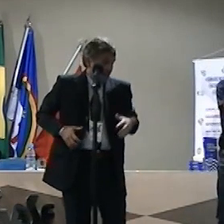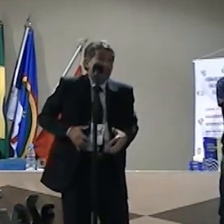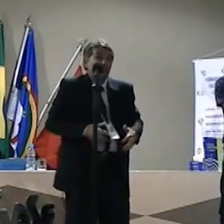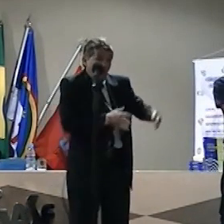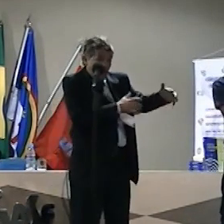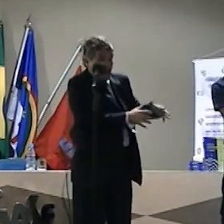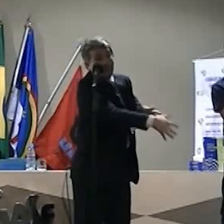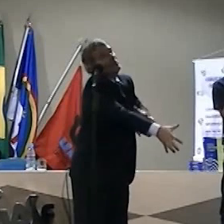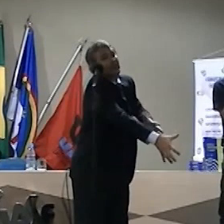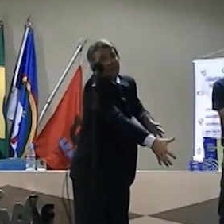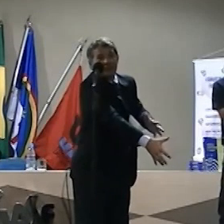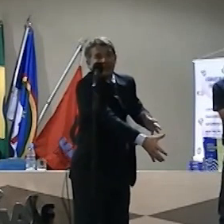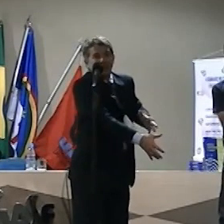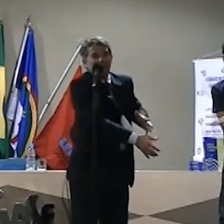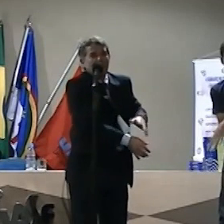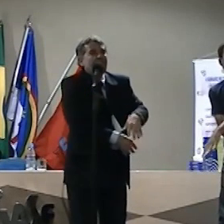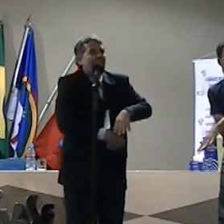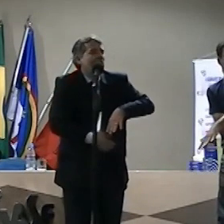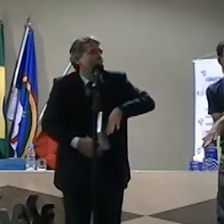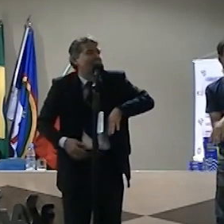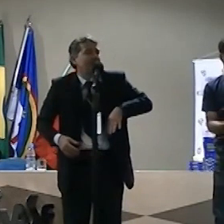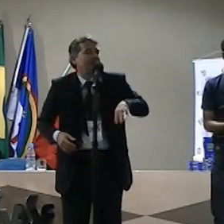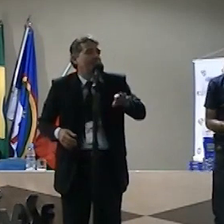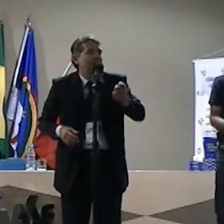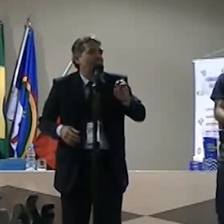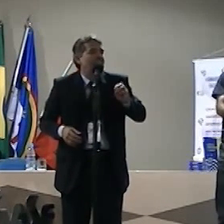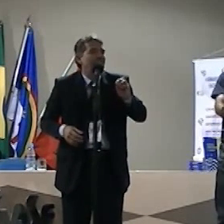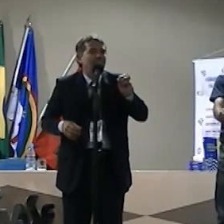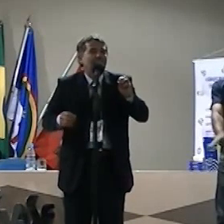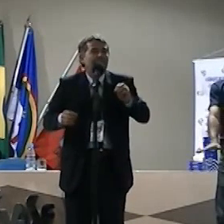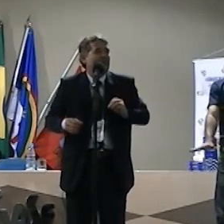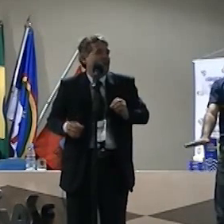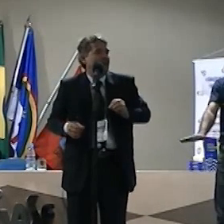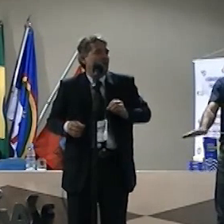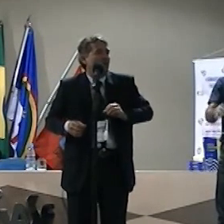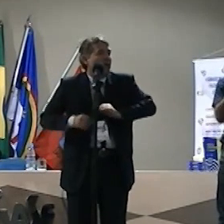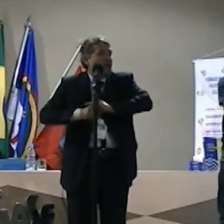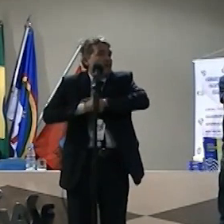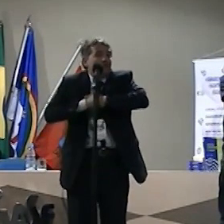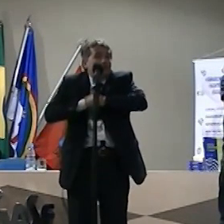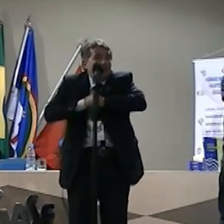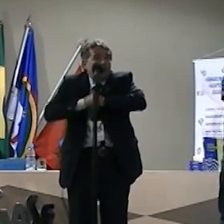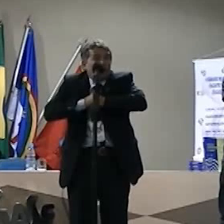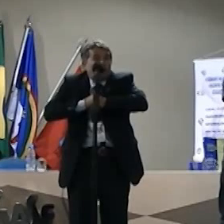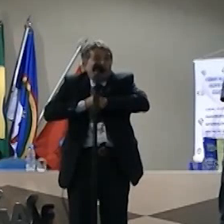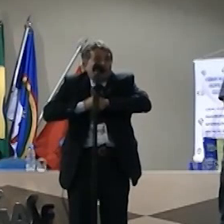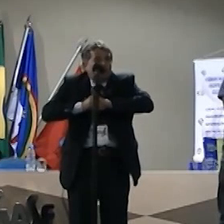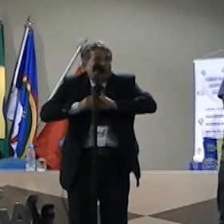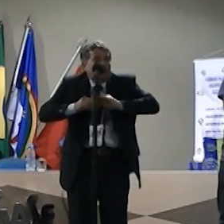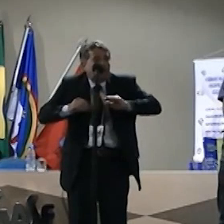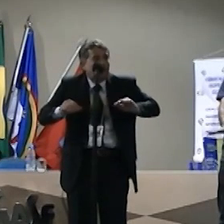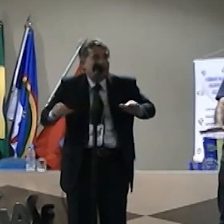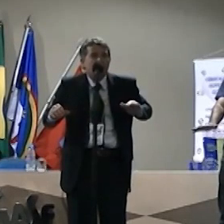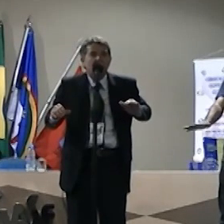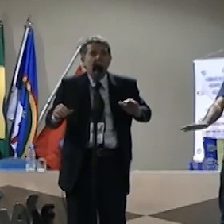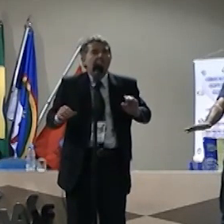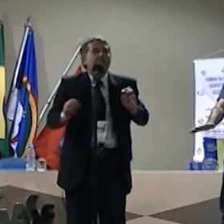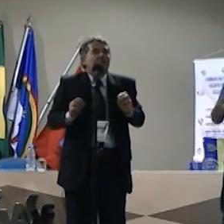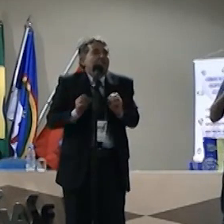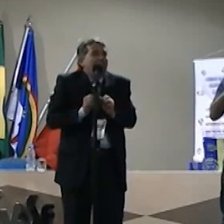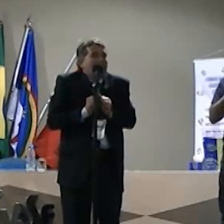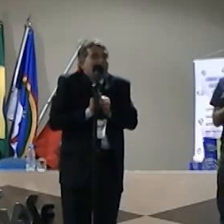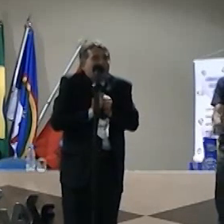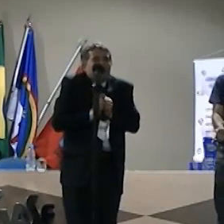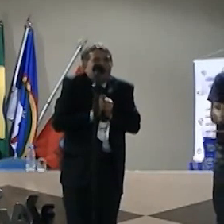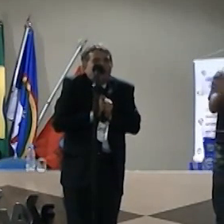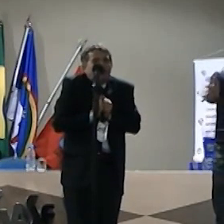olhei, corri, mas não deu mais tempo, e caiu, espatifou-se, vidro daquele temperado. Tem vidro em todo canto no chão, e